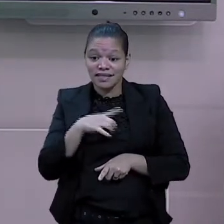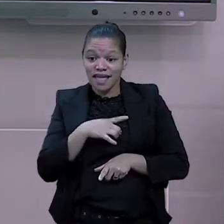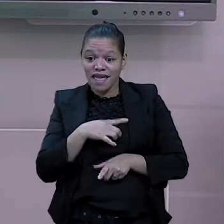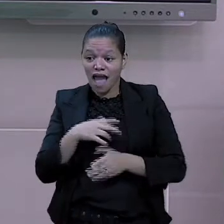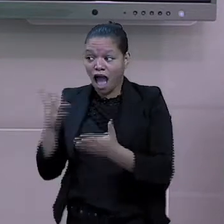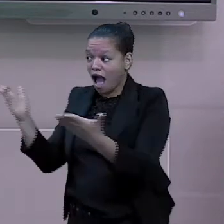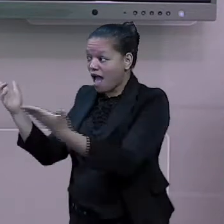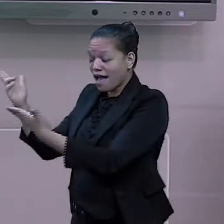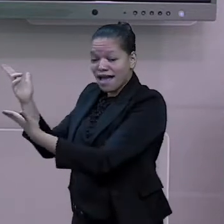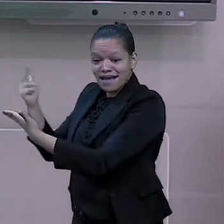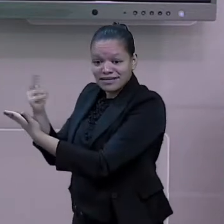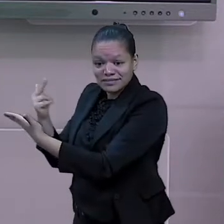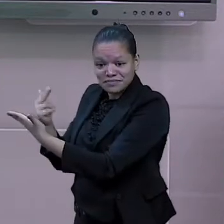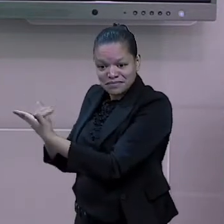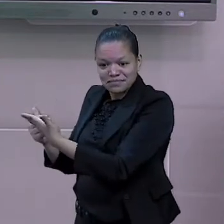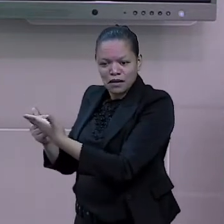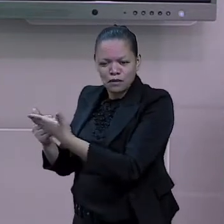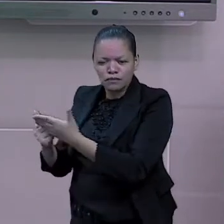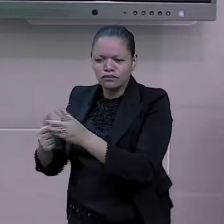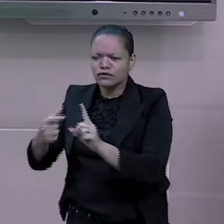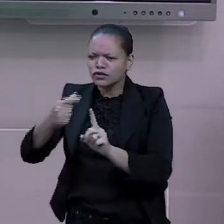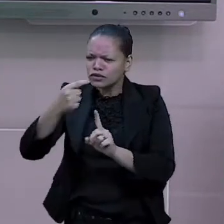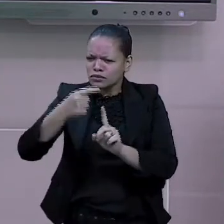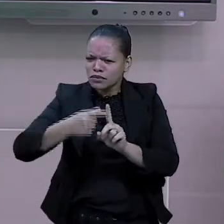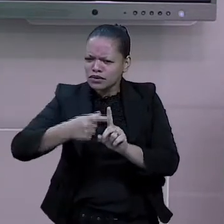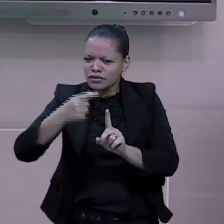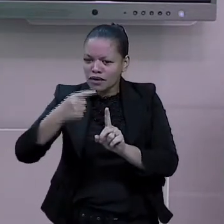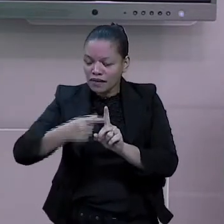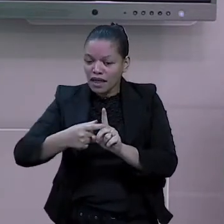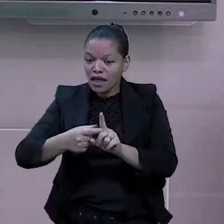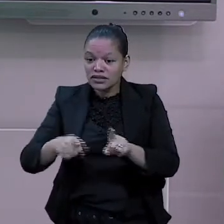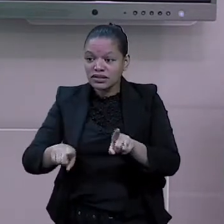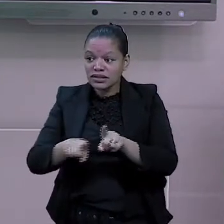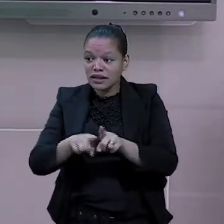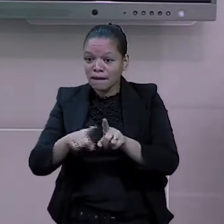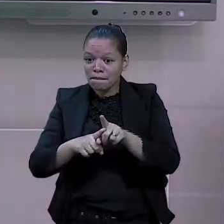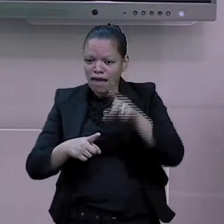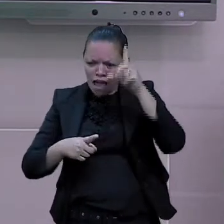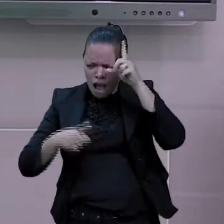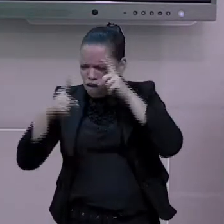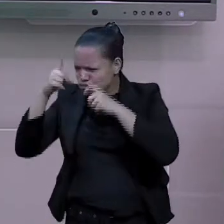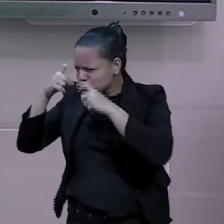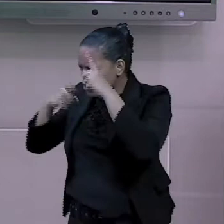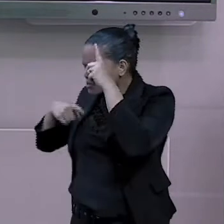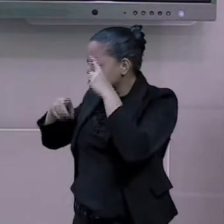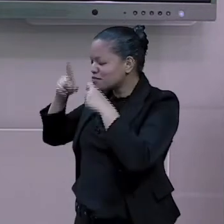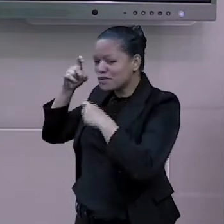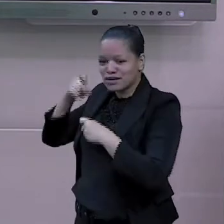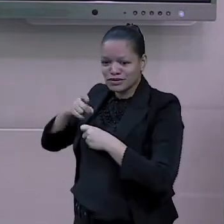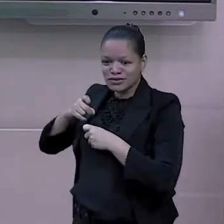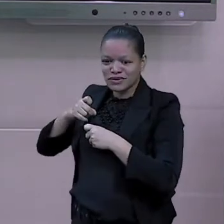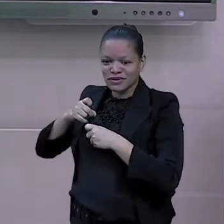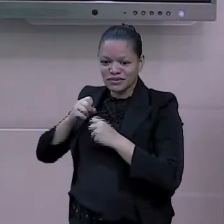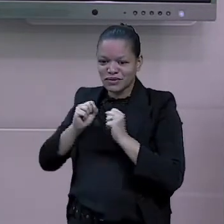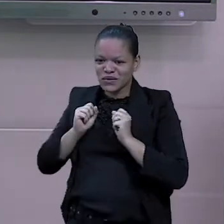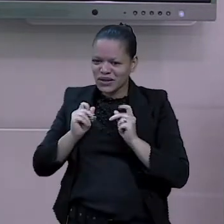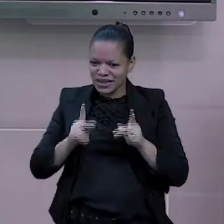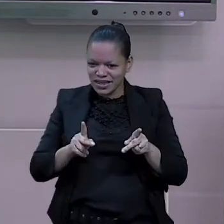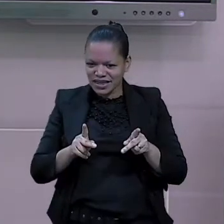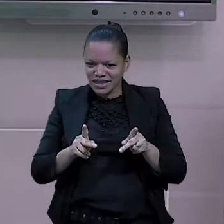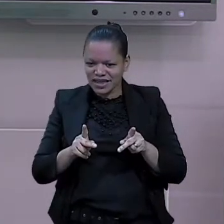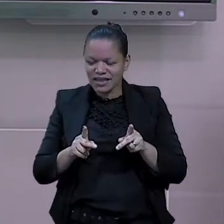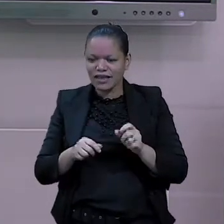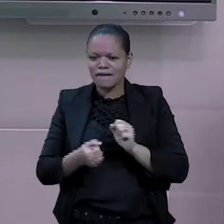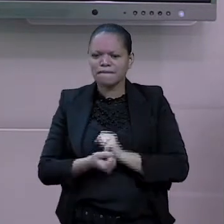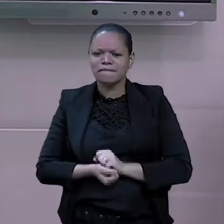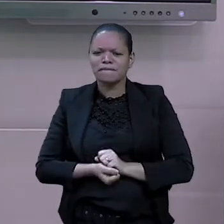personagens que vão nos ajudar a entender bem o que essa tirinha quer passar. Você